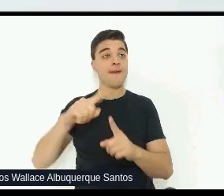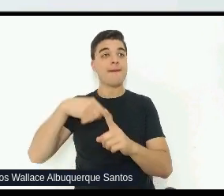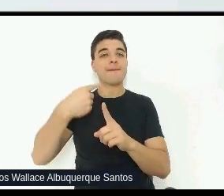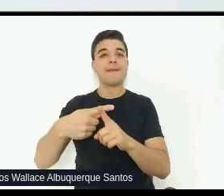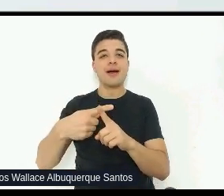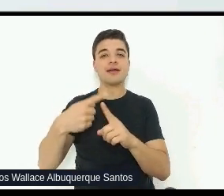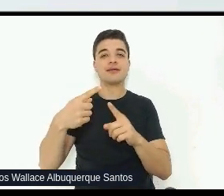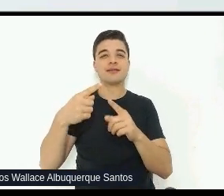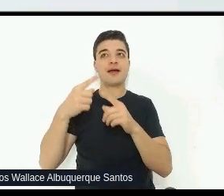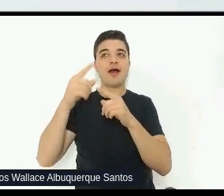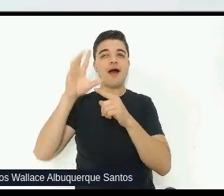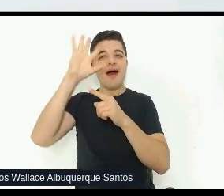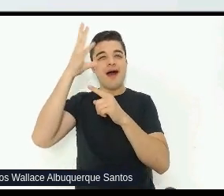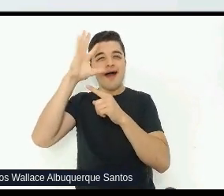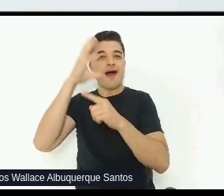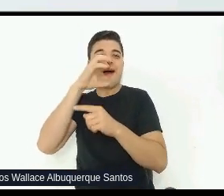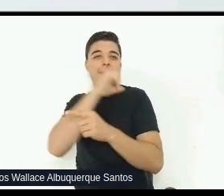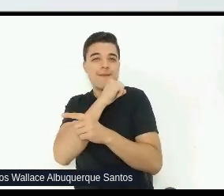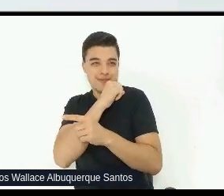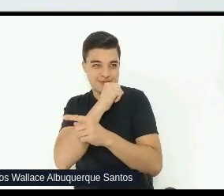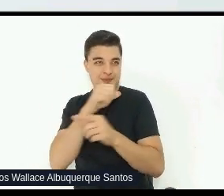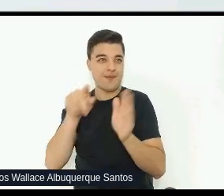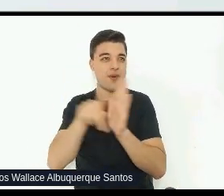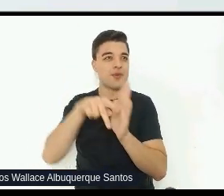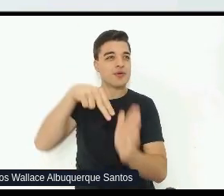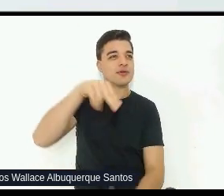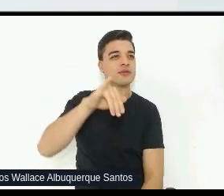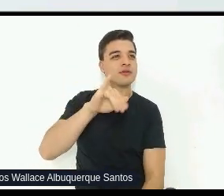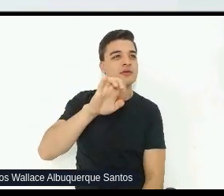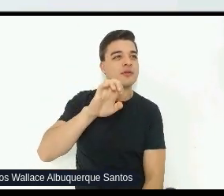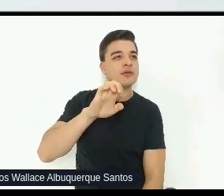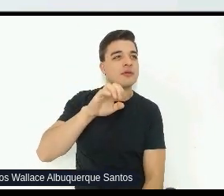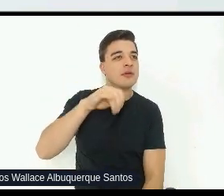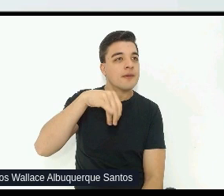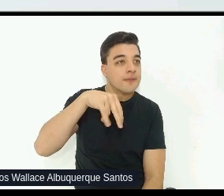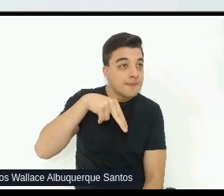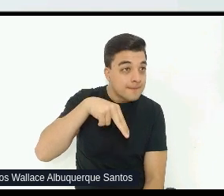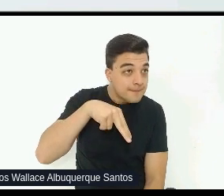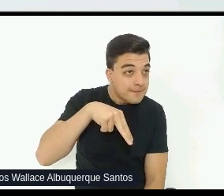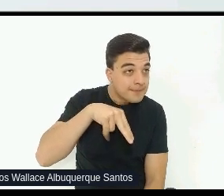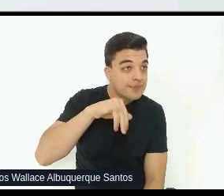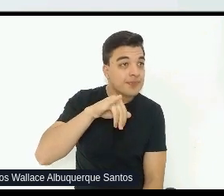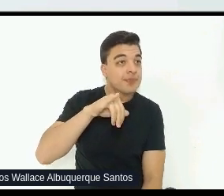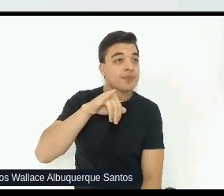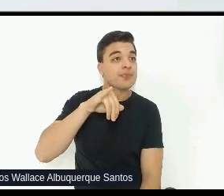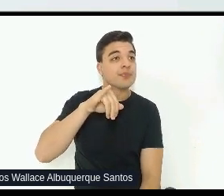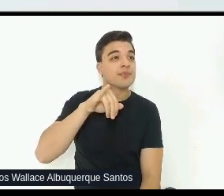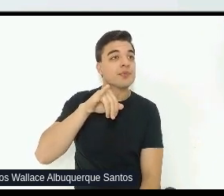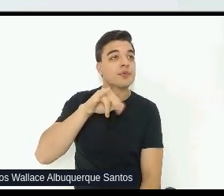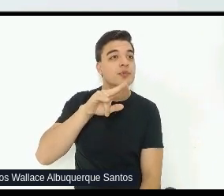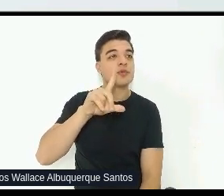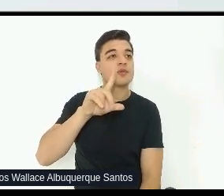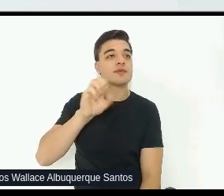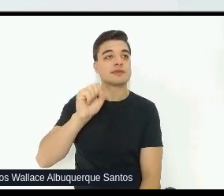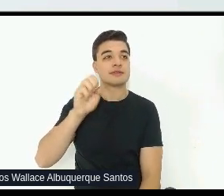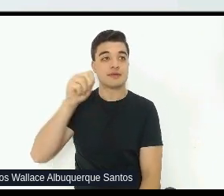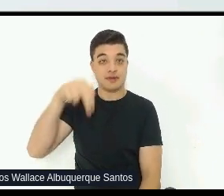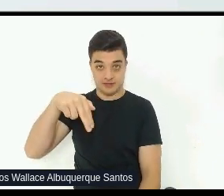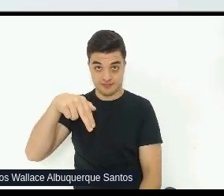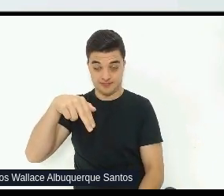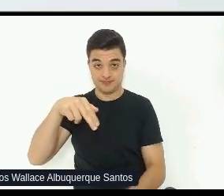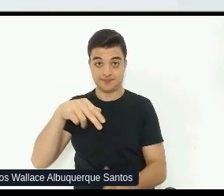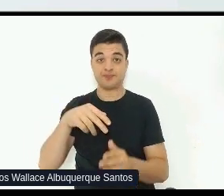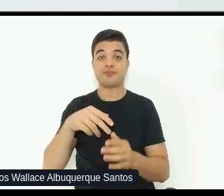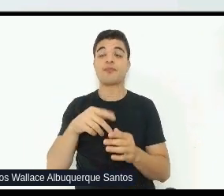Denis Bondreal e a Caitlin Jayer, desculpe meu inglês, que são especialistas em acessibilidade e designers lá na Deck